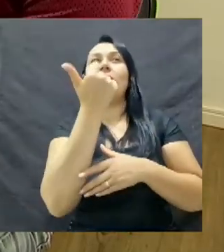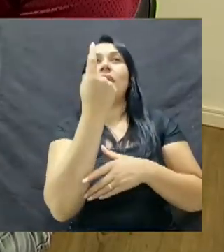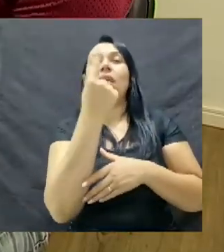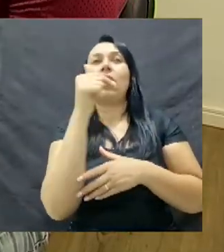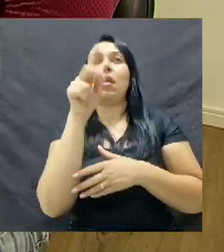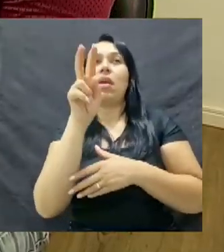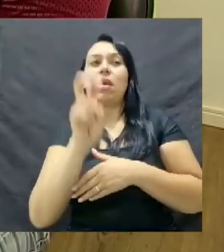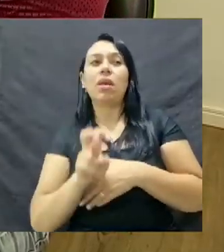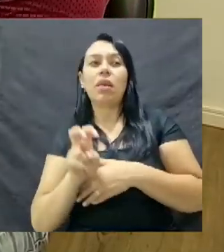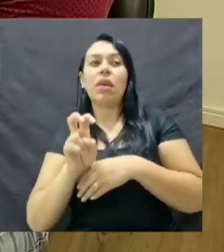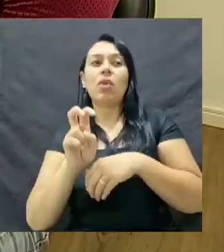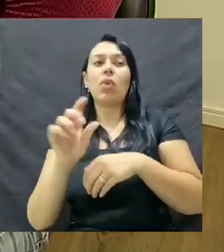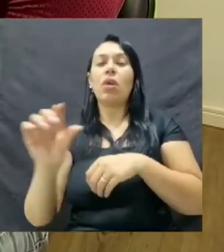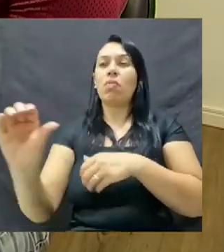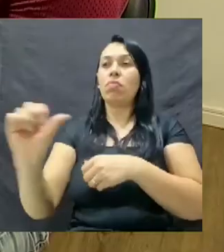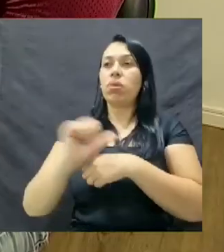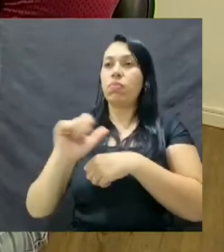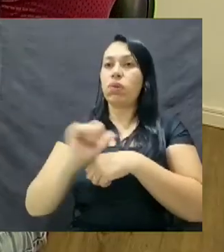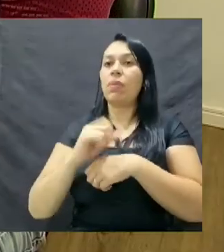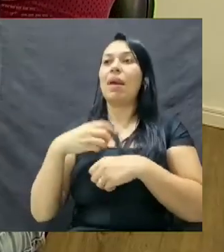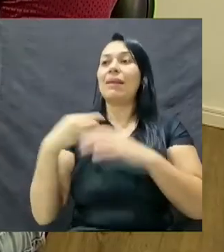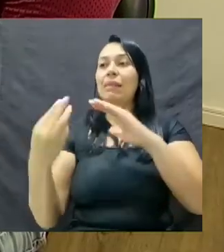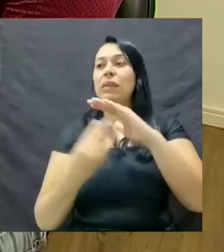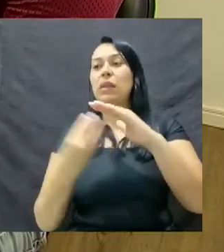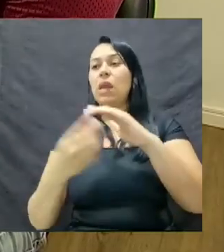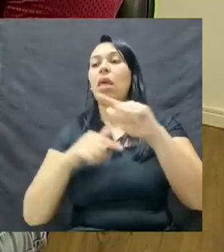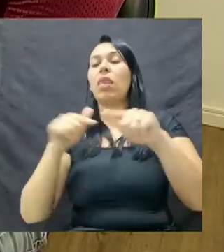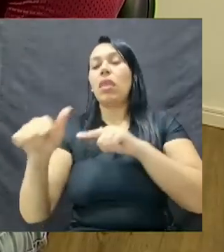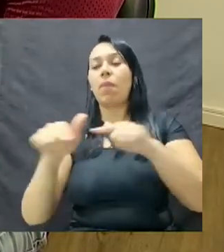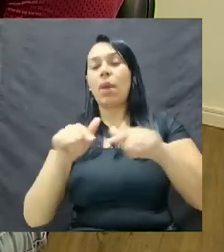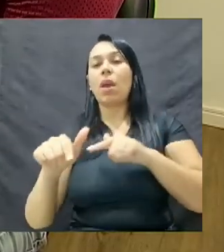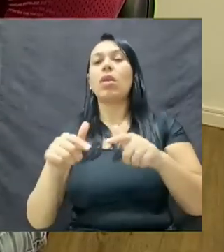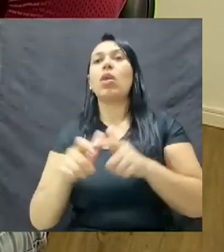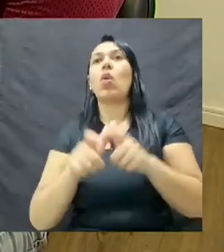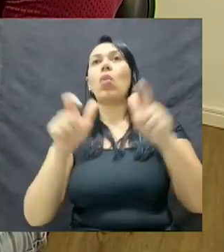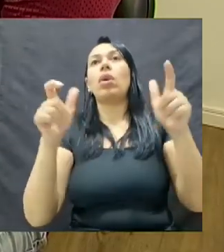mais os terceirizados aqui. Isso é um grande desafio.